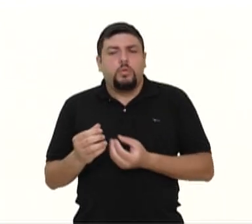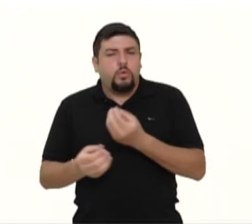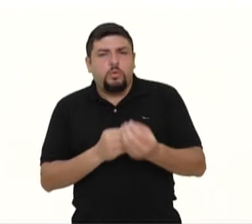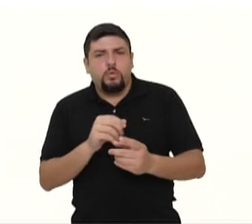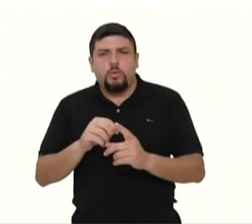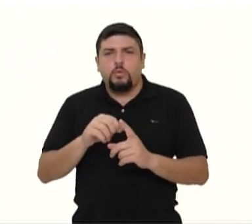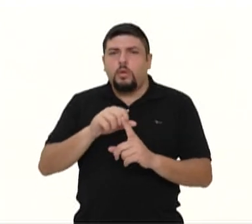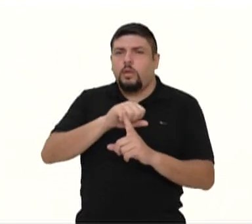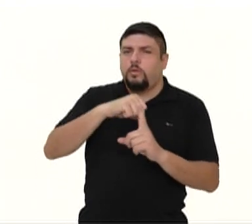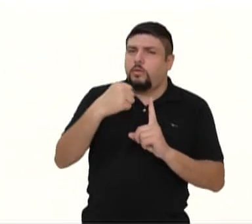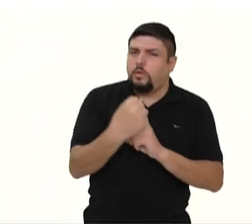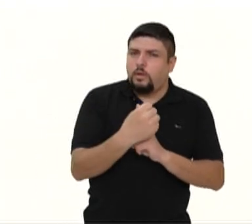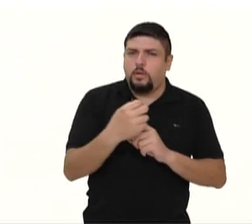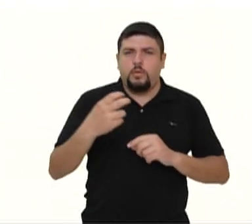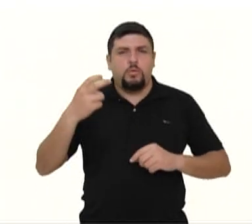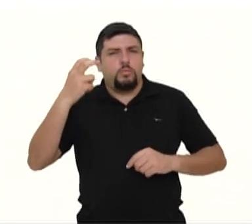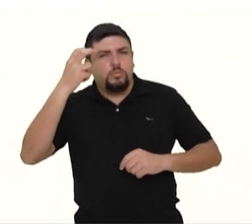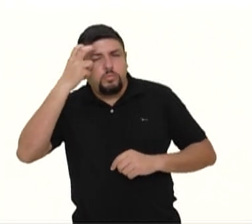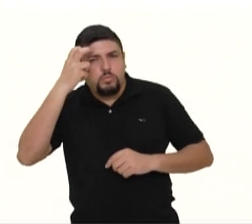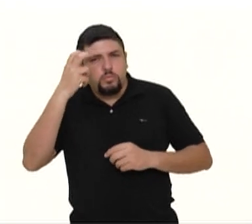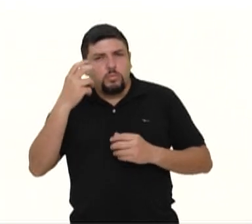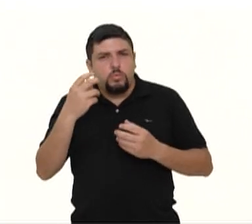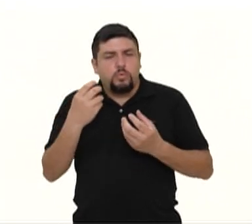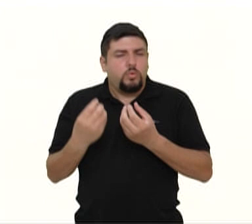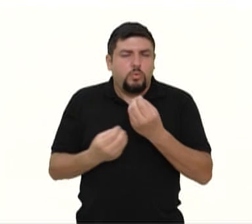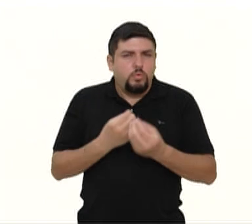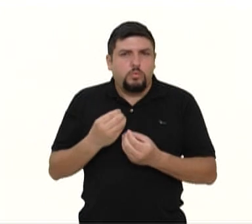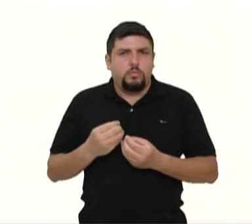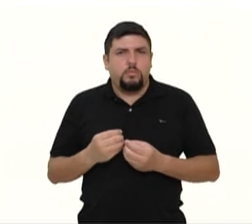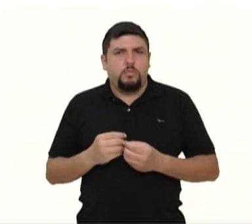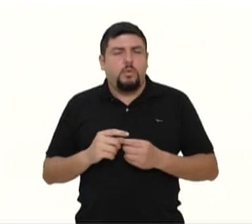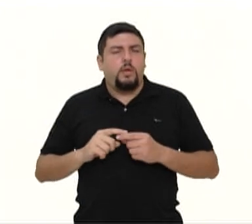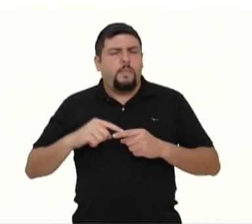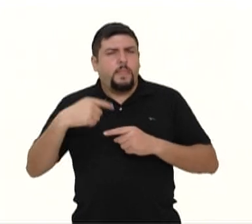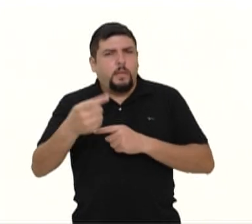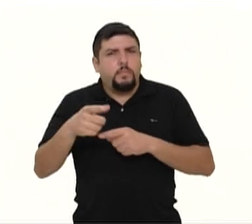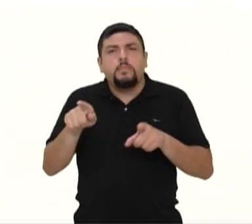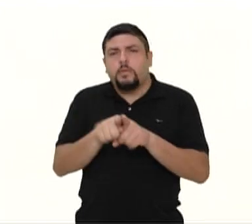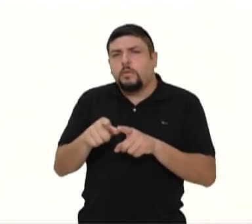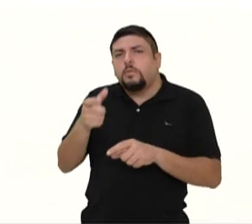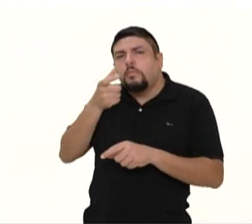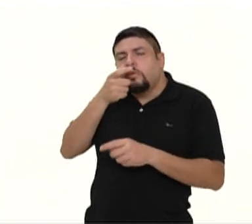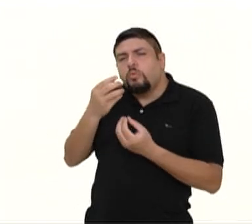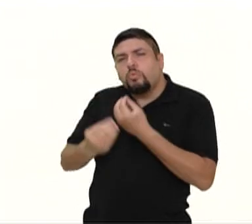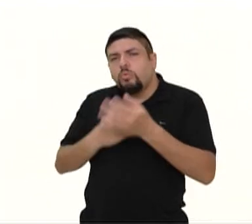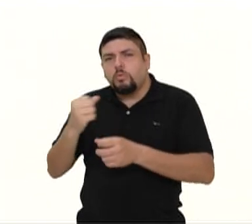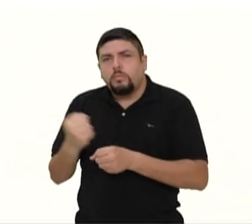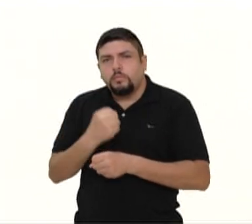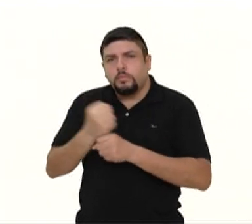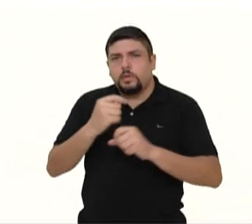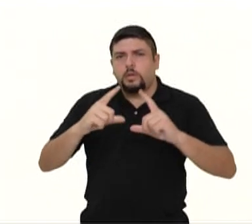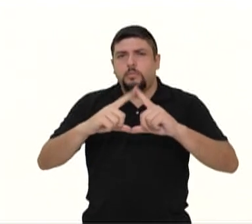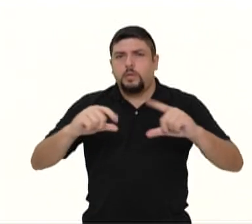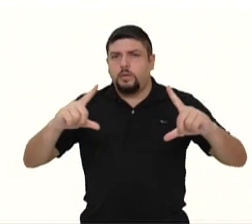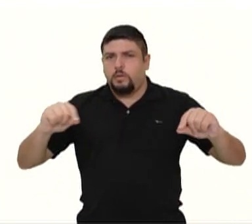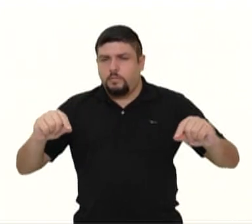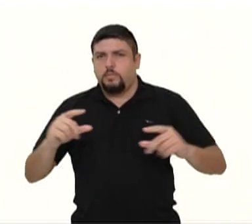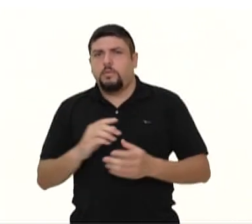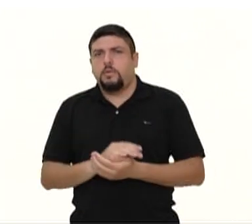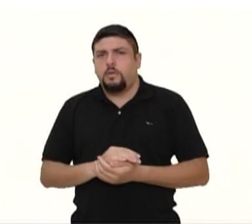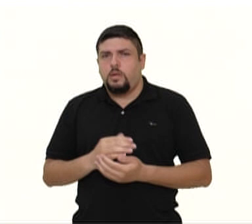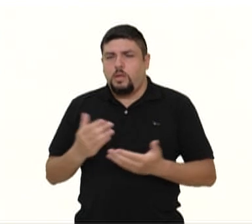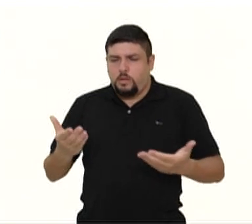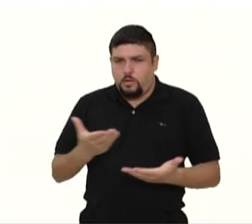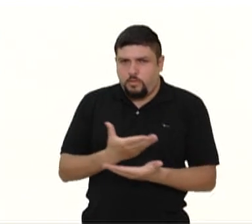vê no slide, da arquitetura, particularmente em Brasília, e da indústria cultural que vai perpassar esta aula e a aula que